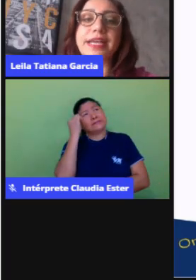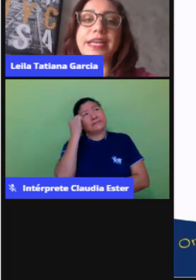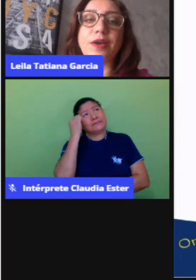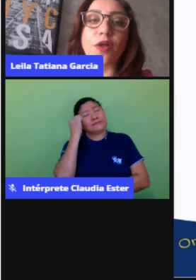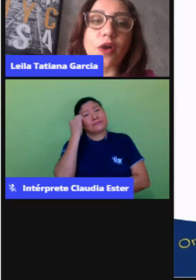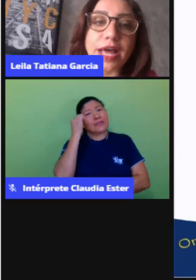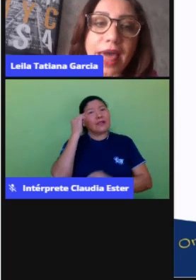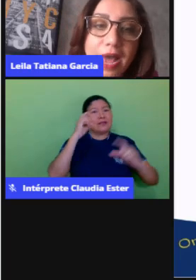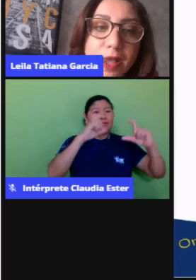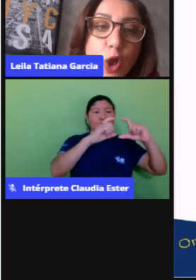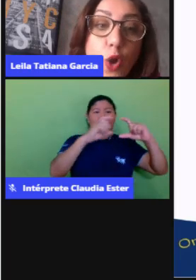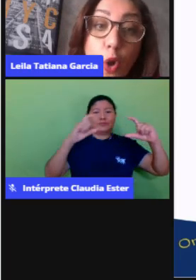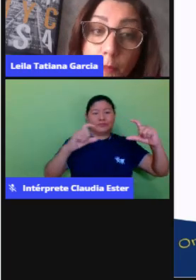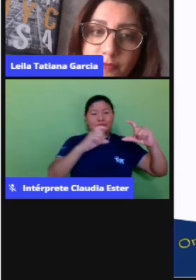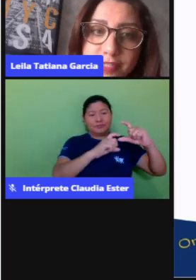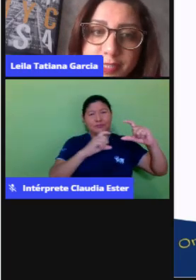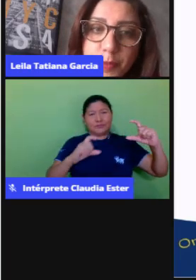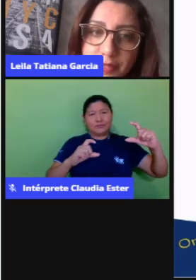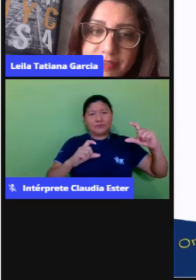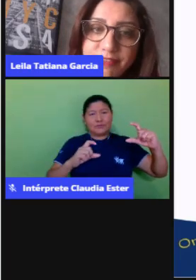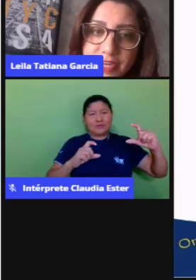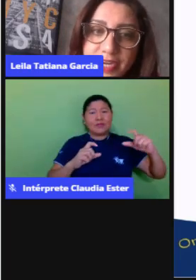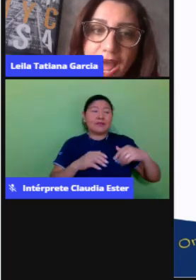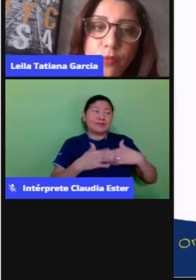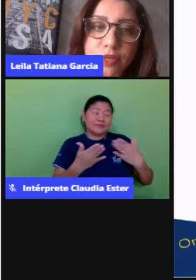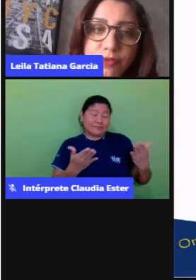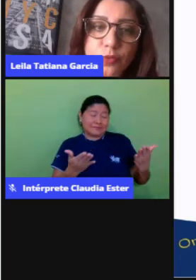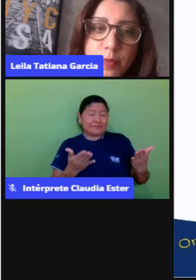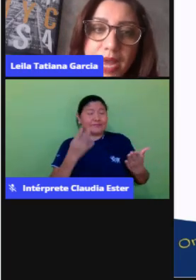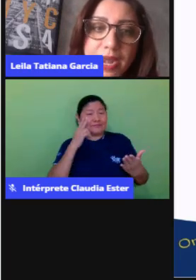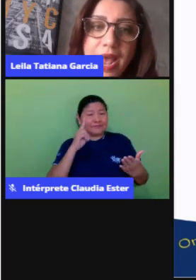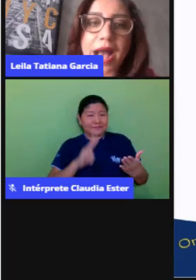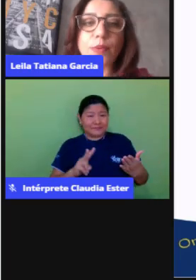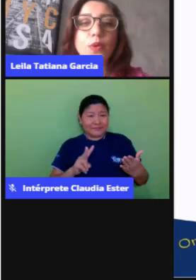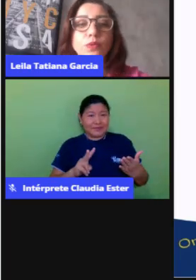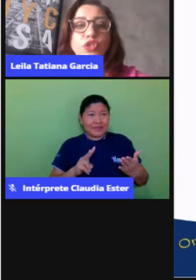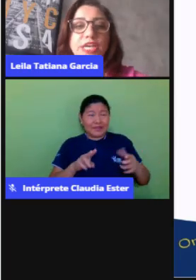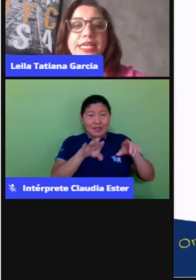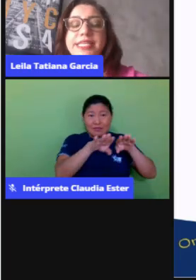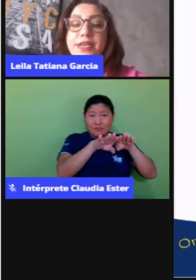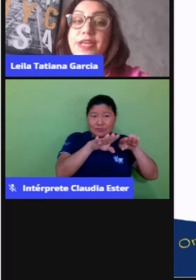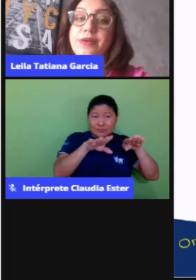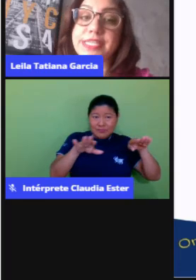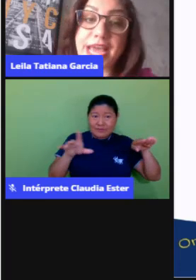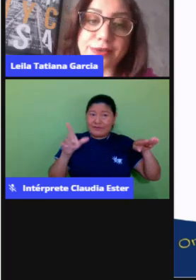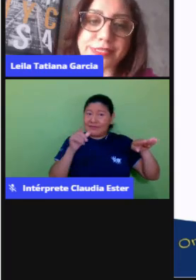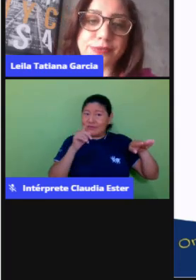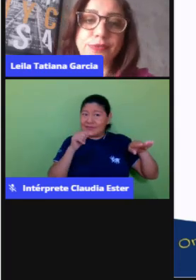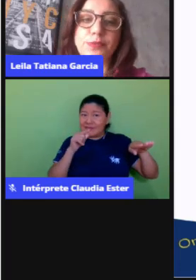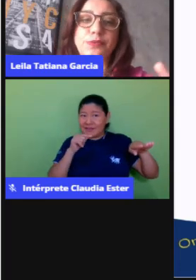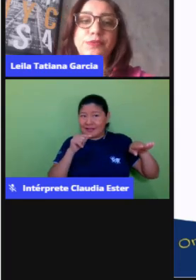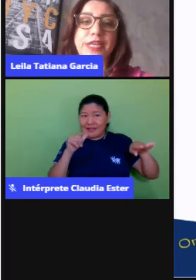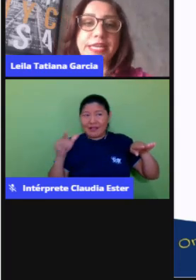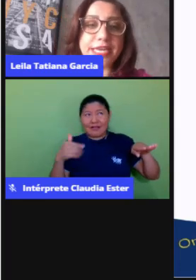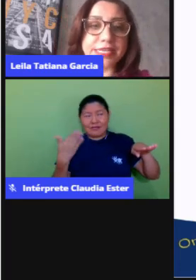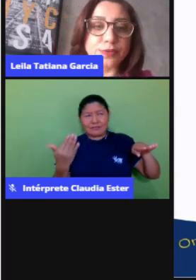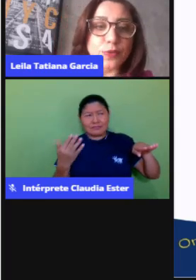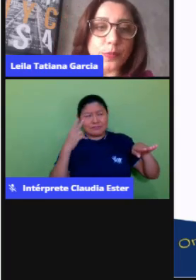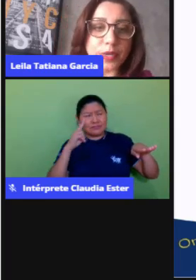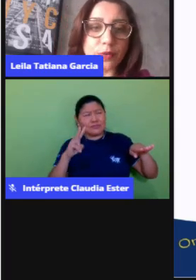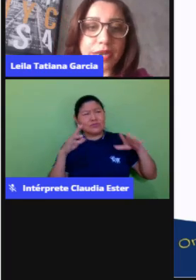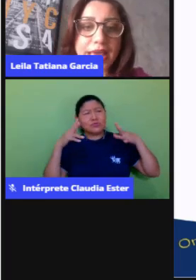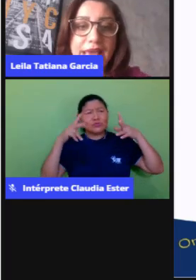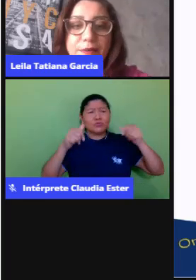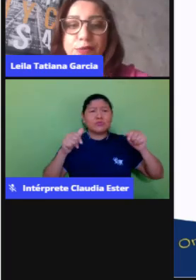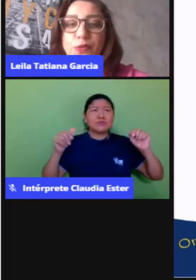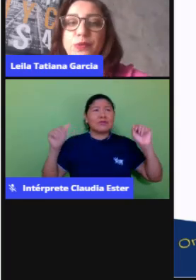e na quarta ele coloca lá. Como vocês podem ver, ao nível do mar, a água congela a 0 graus Celsius. Estão todo mundo feliz,